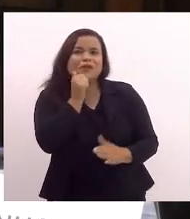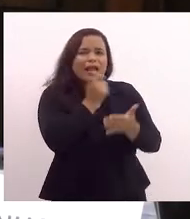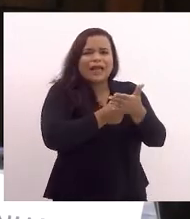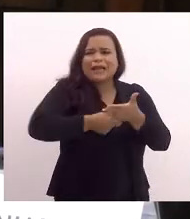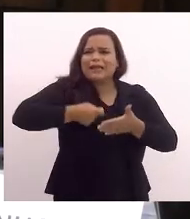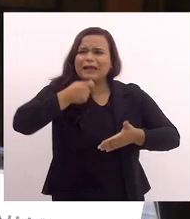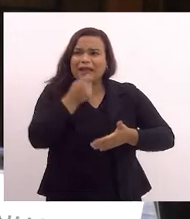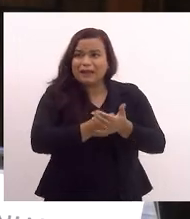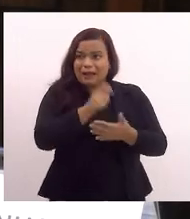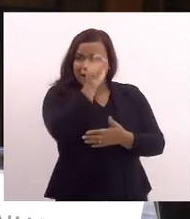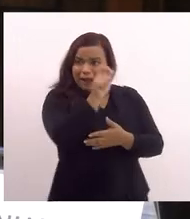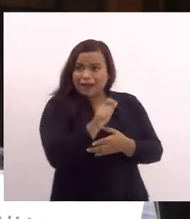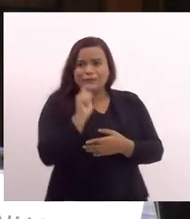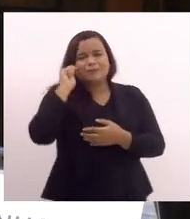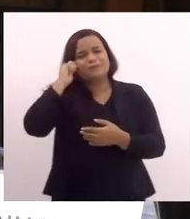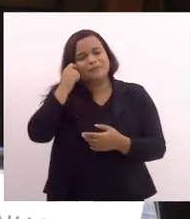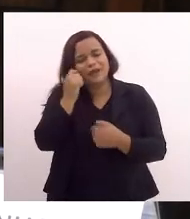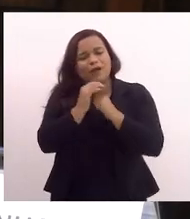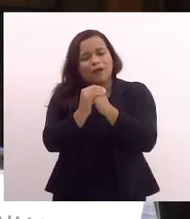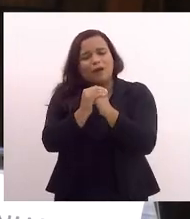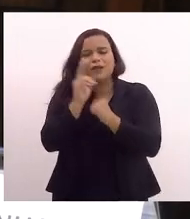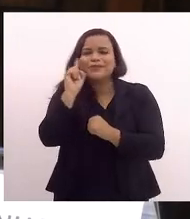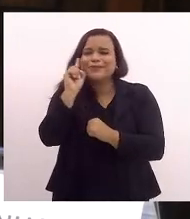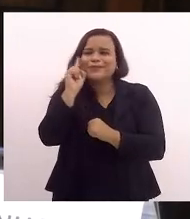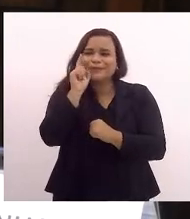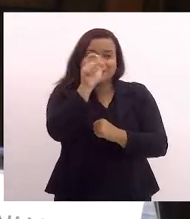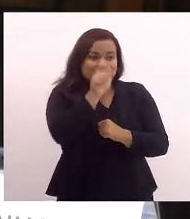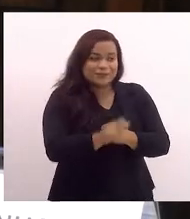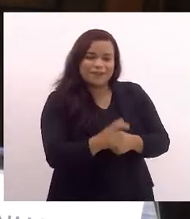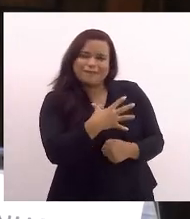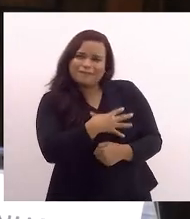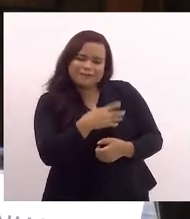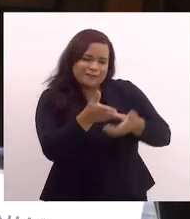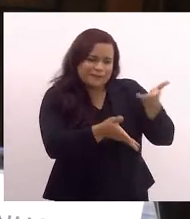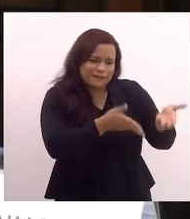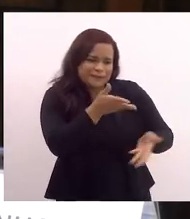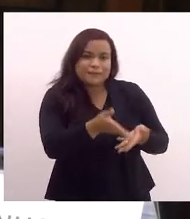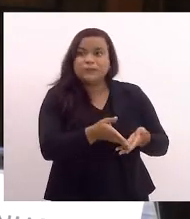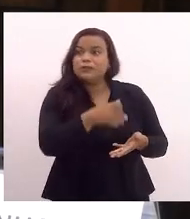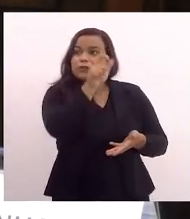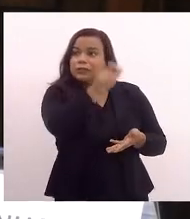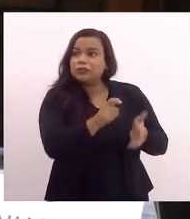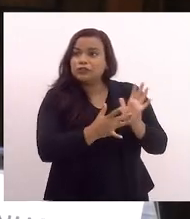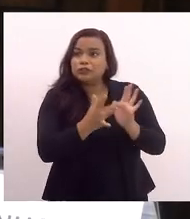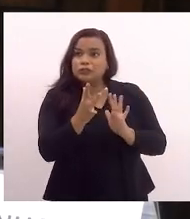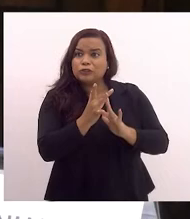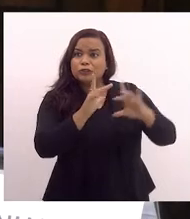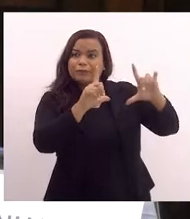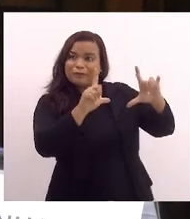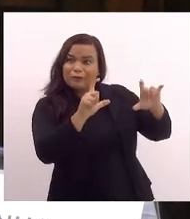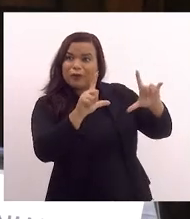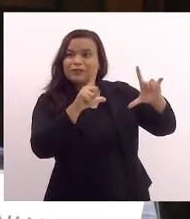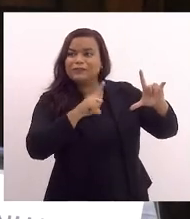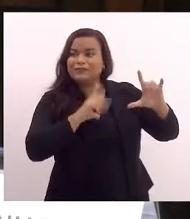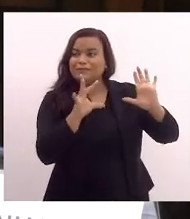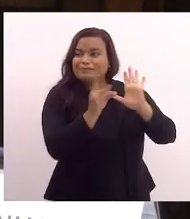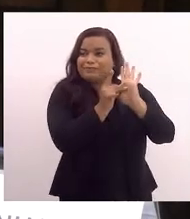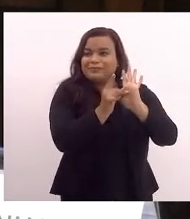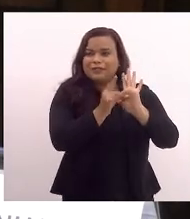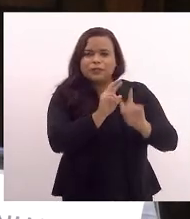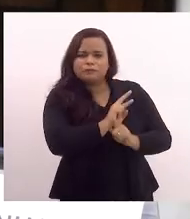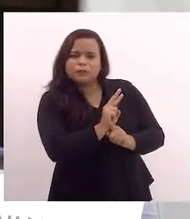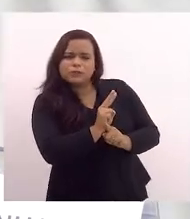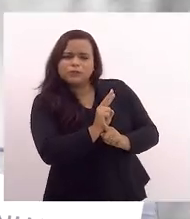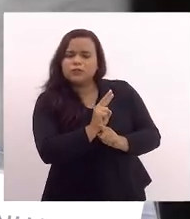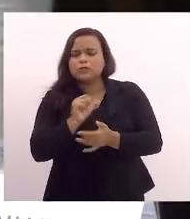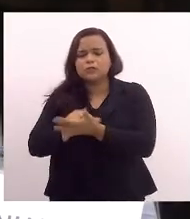todo dia. O rosto de Jesus estava marcado, registrado em fotografia. Vigiado, fichado,